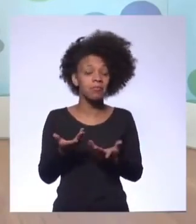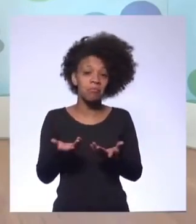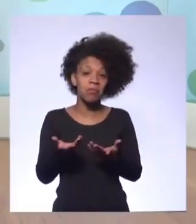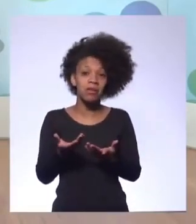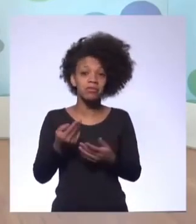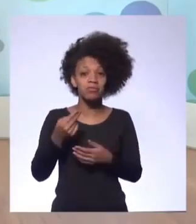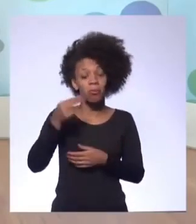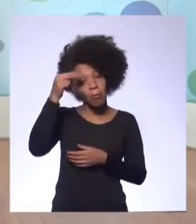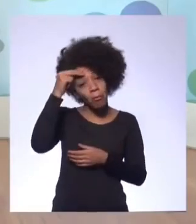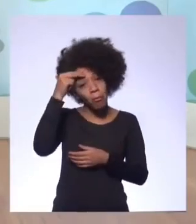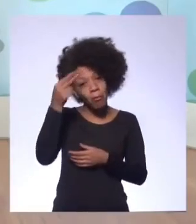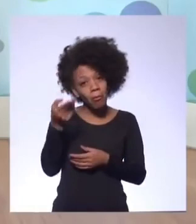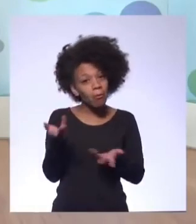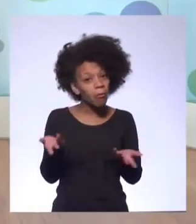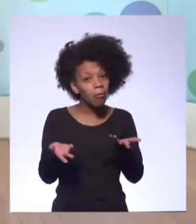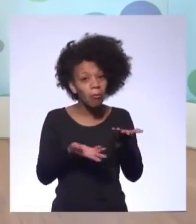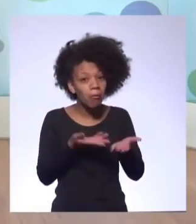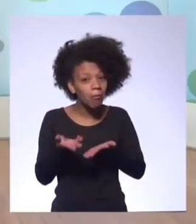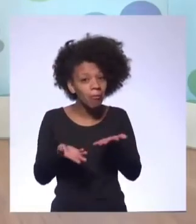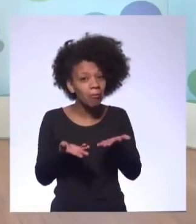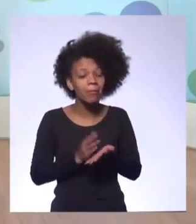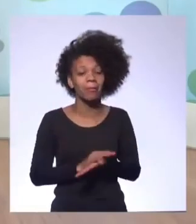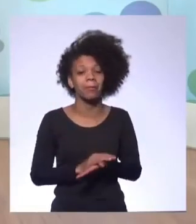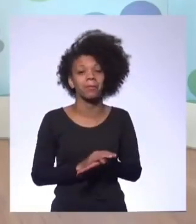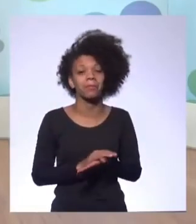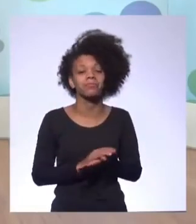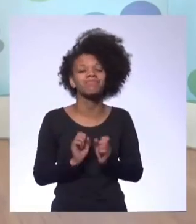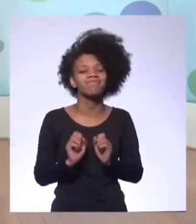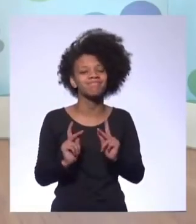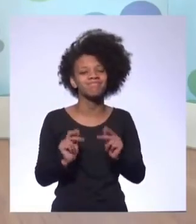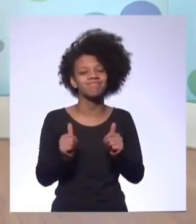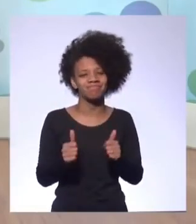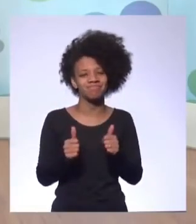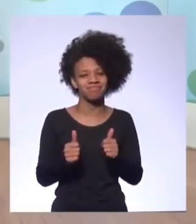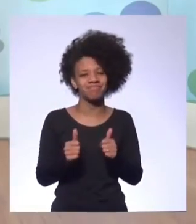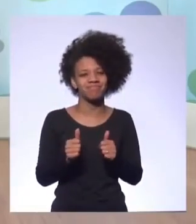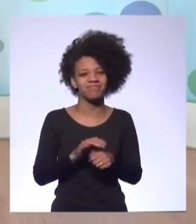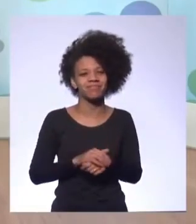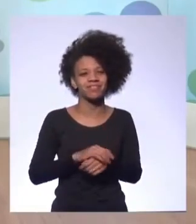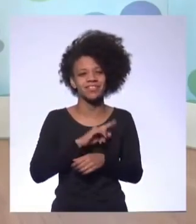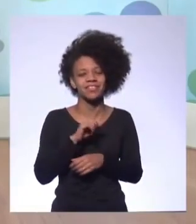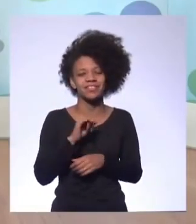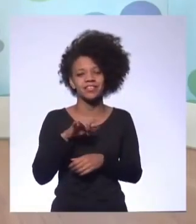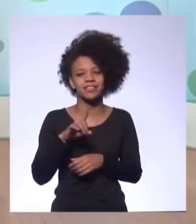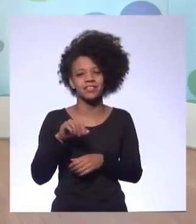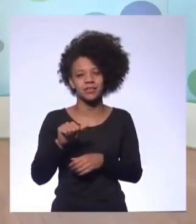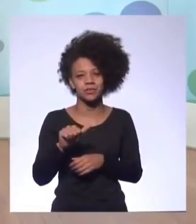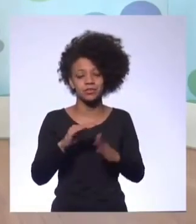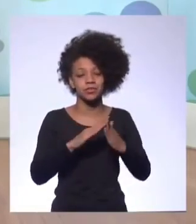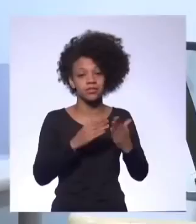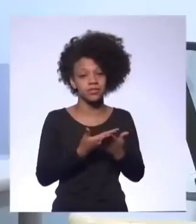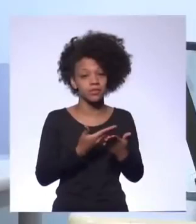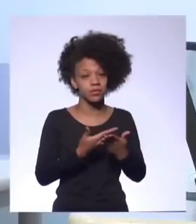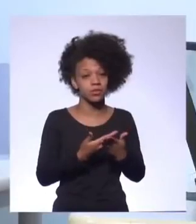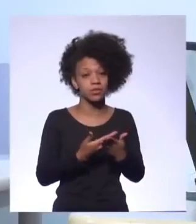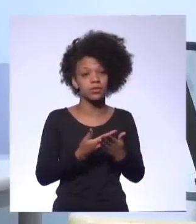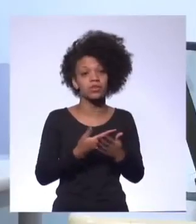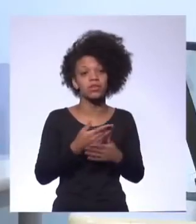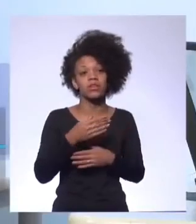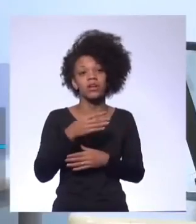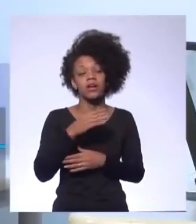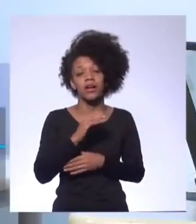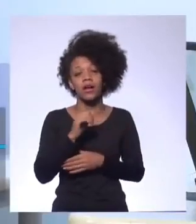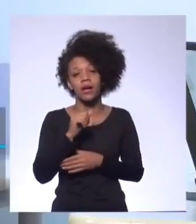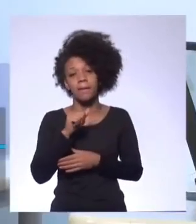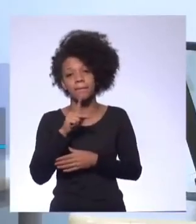Não, não é sobrinha, não Oh! é. É mesmo, professora Ok, Zilda é. Paulon, alunos da Escola Capitão Narciso Bertolino